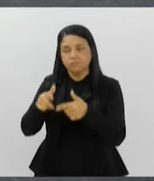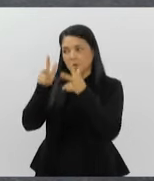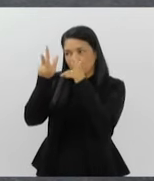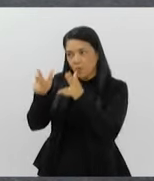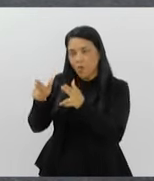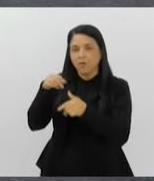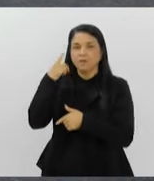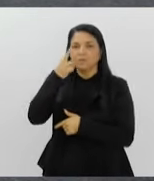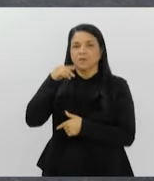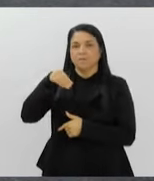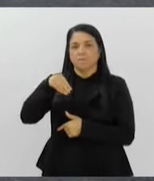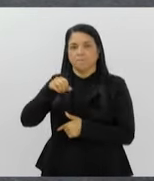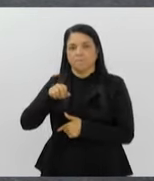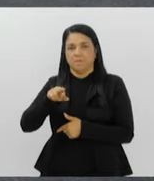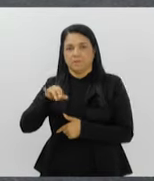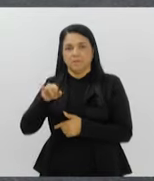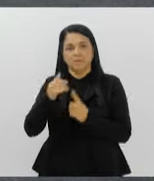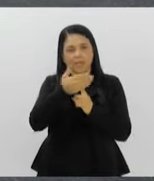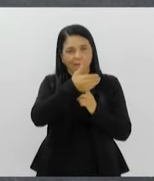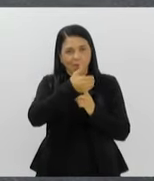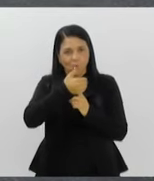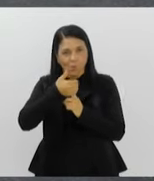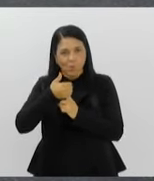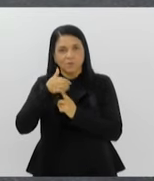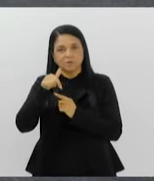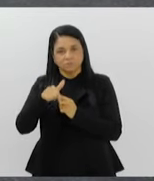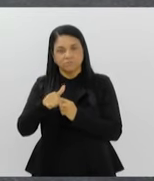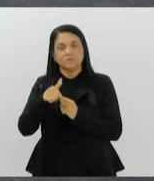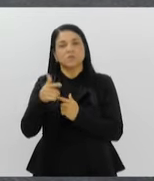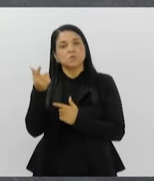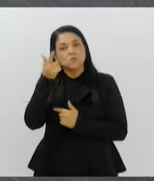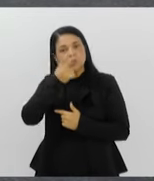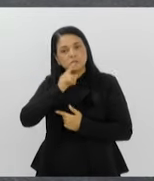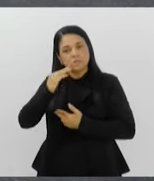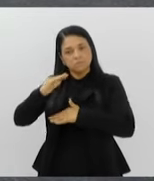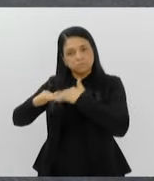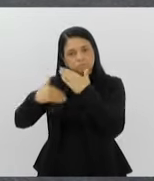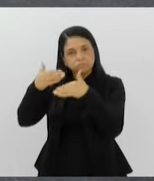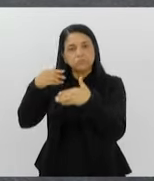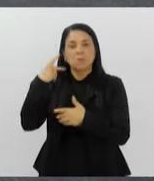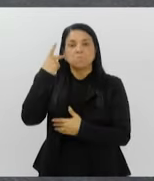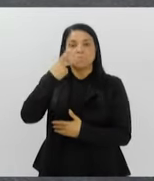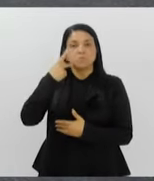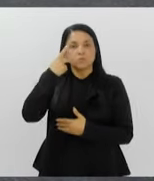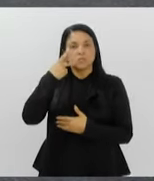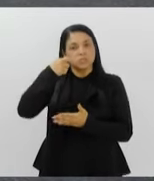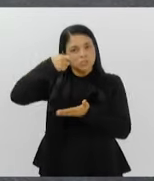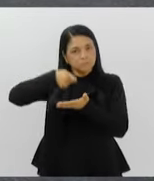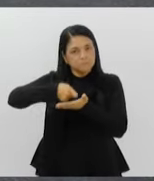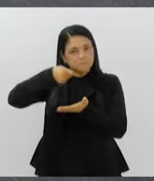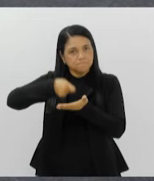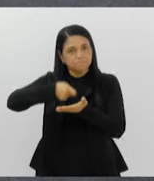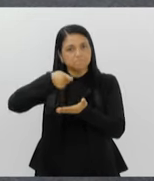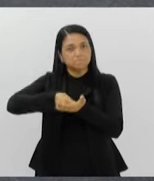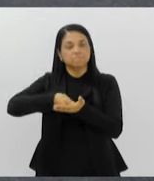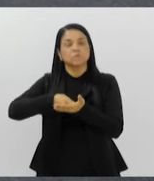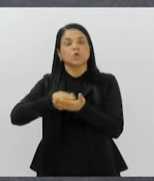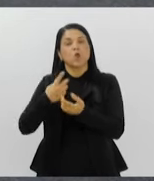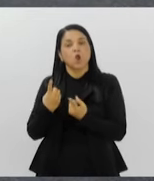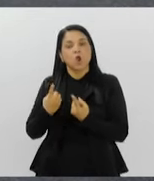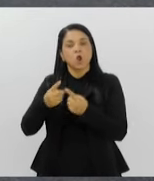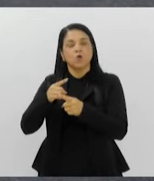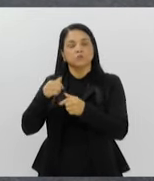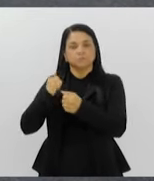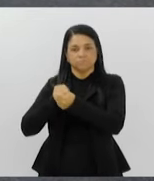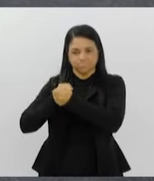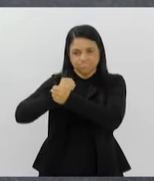Marina, que façam acolhimento e a gente cada vez mais construir políticas duras contra o trabalho escravo e contra